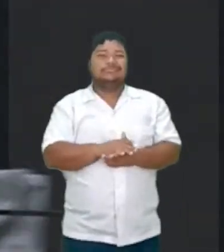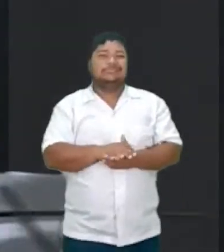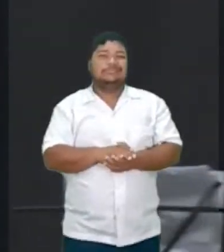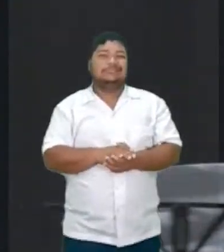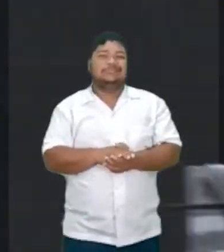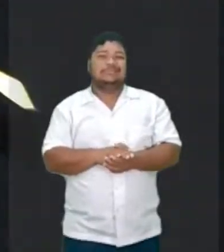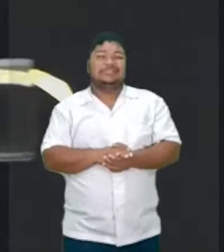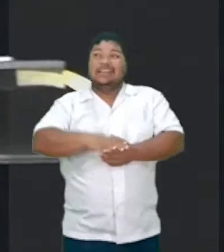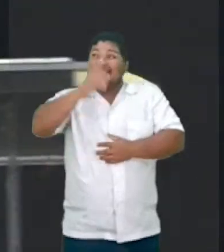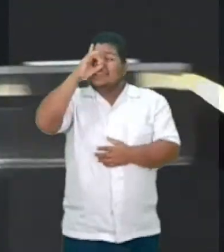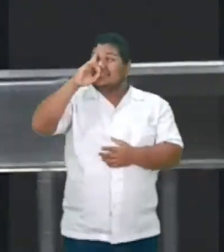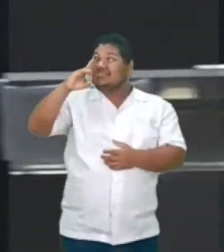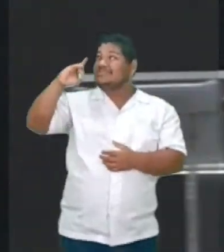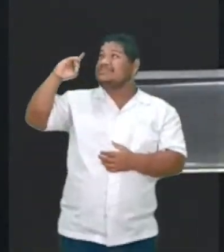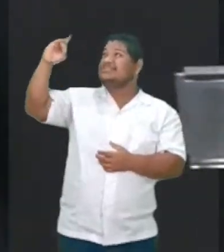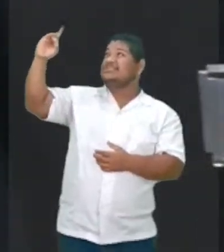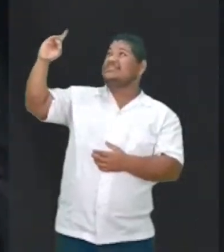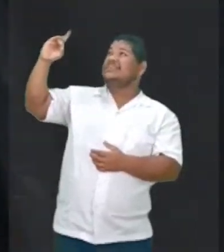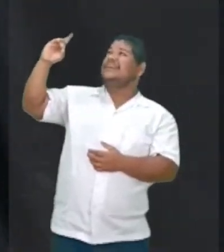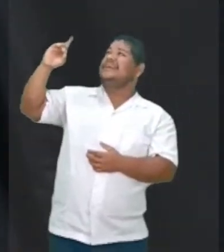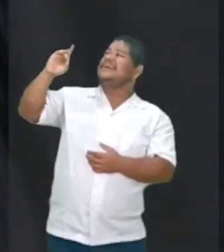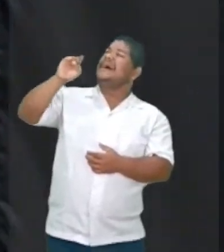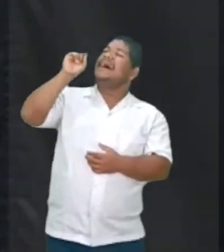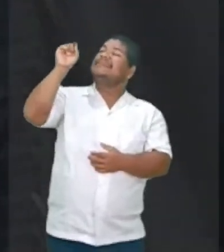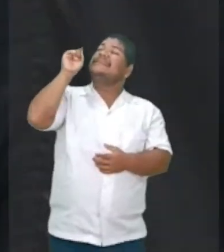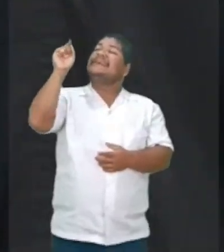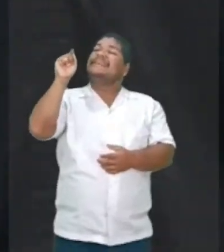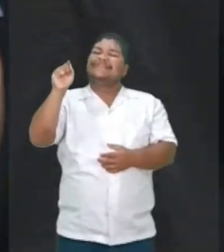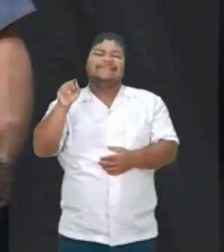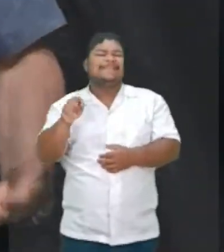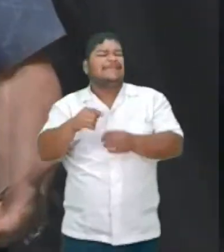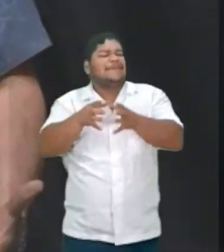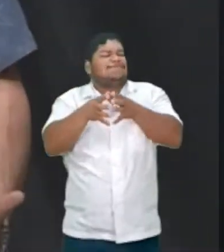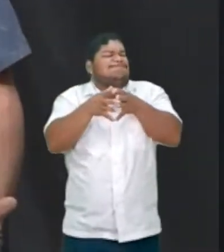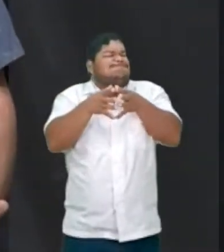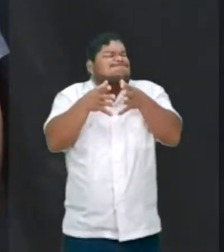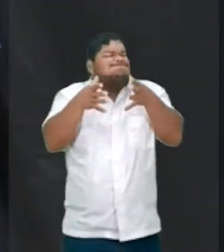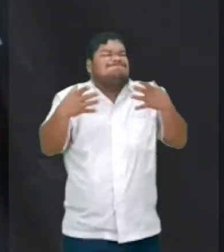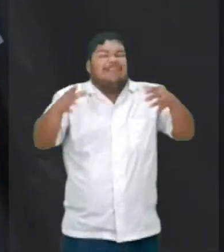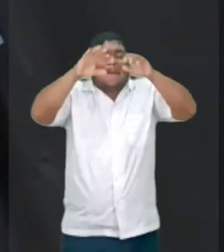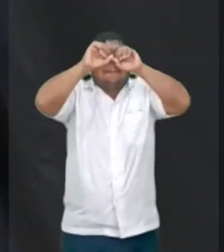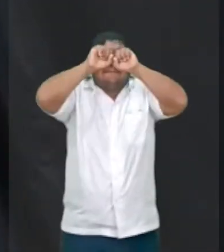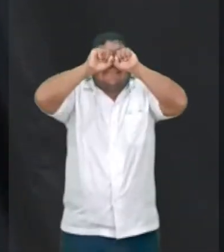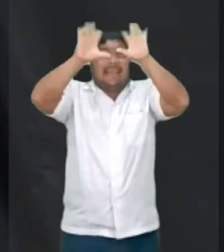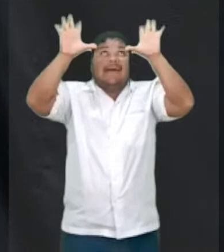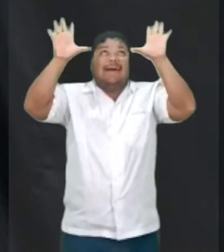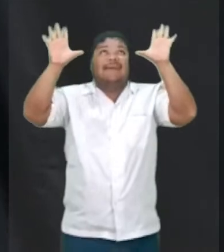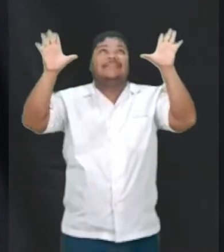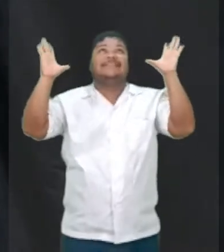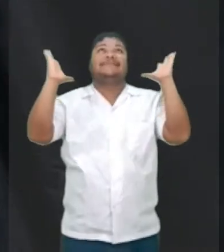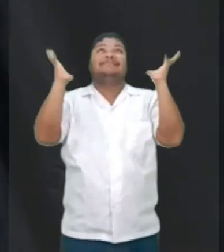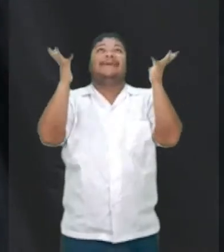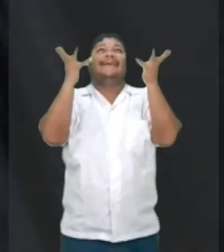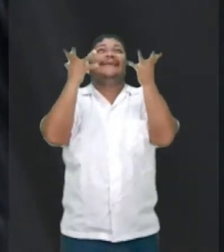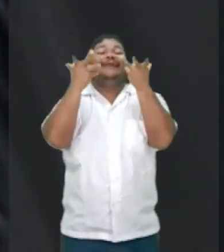Esse Deus é aquele que fez grandes milagres